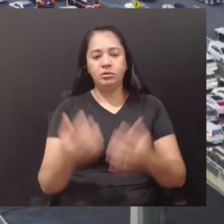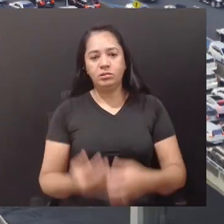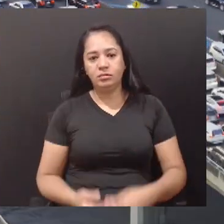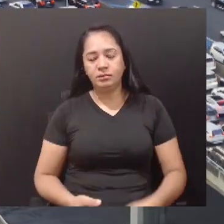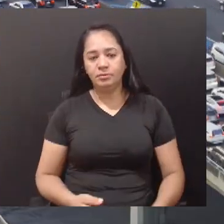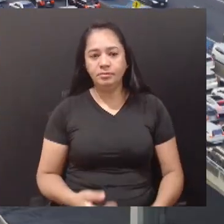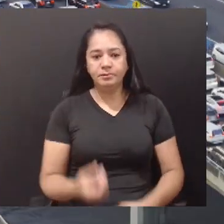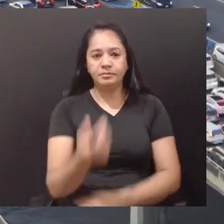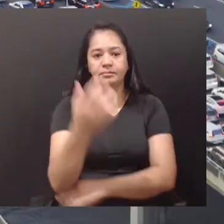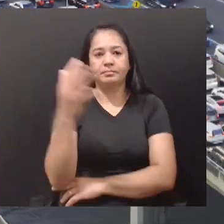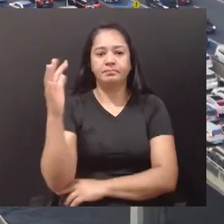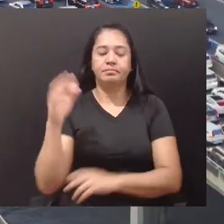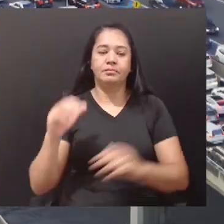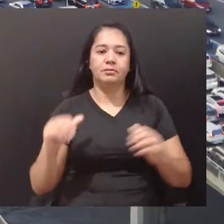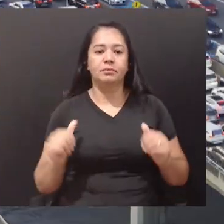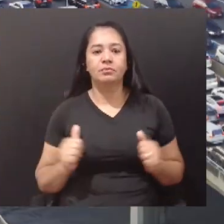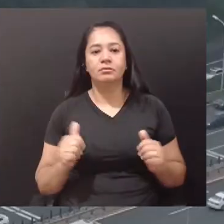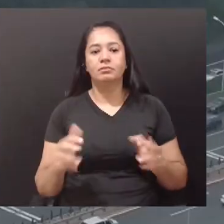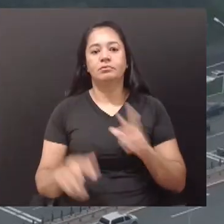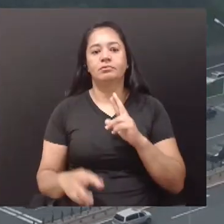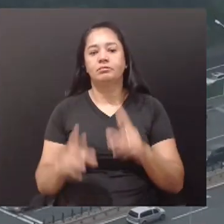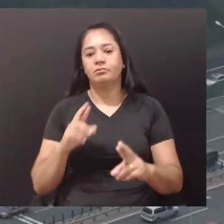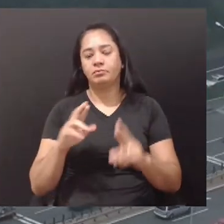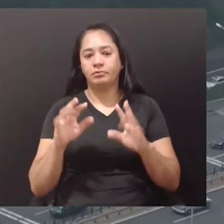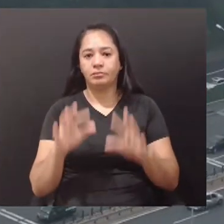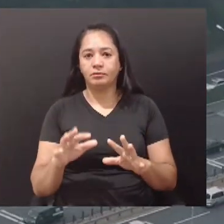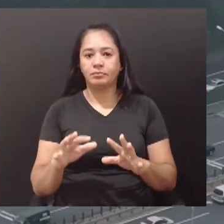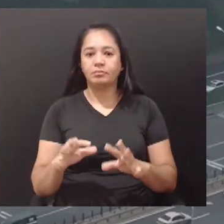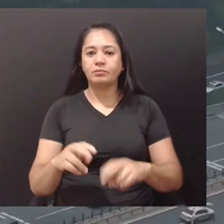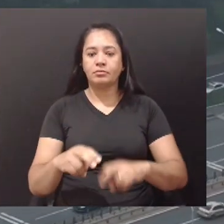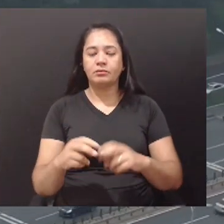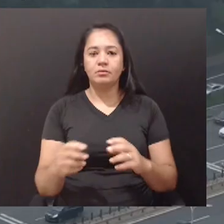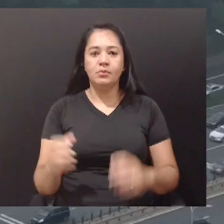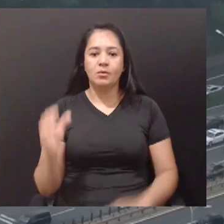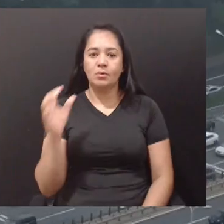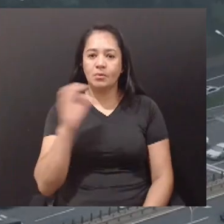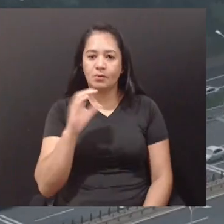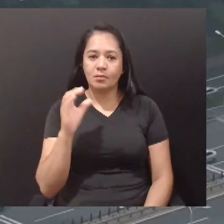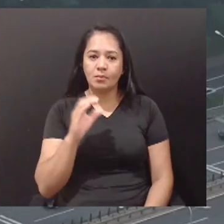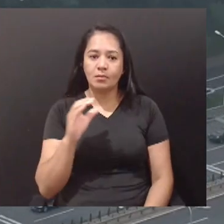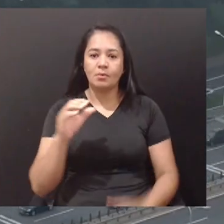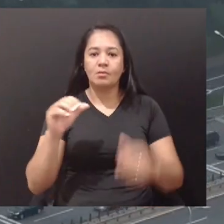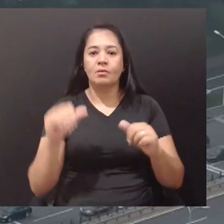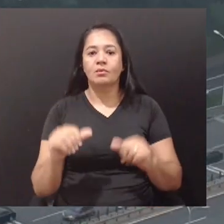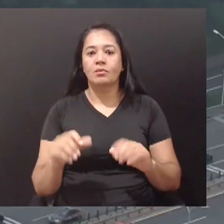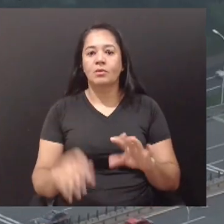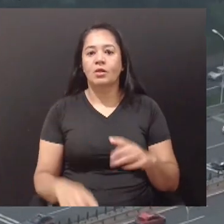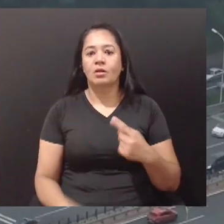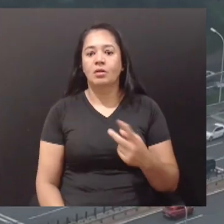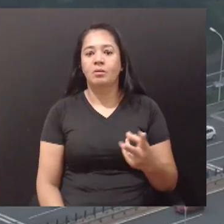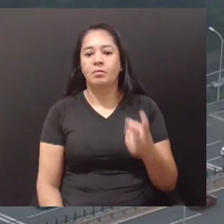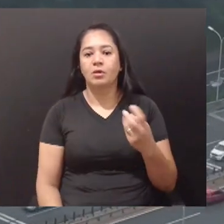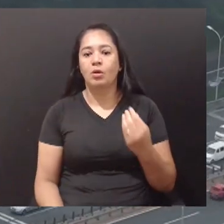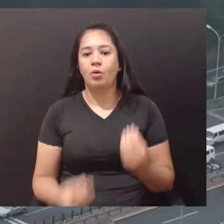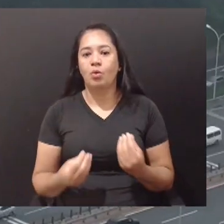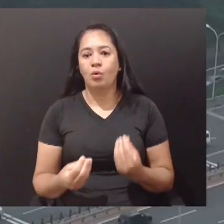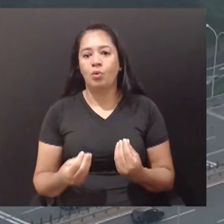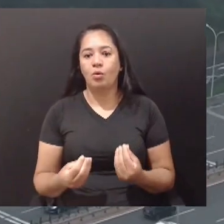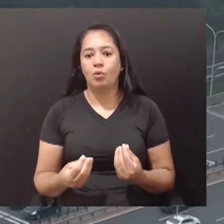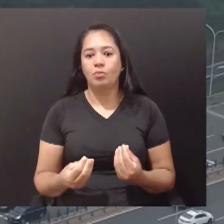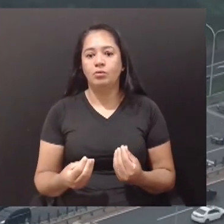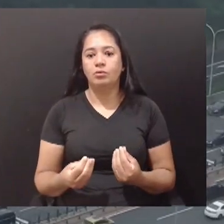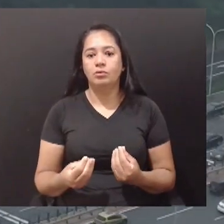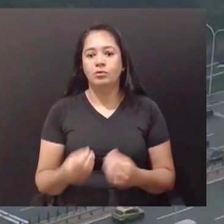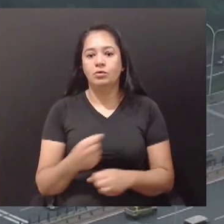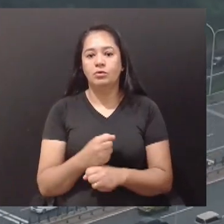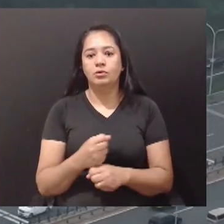natureza reage e responde a isso com aquecimento, com agravamento. É só a gente olhar como nos últimos 30, 40